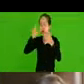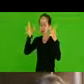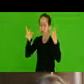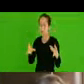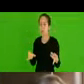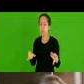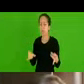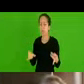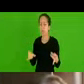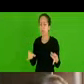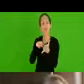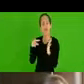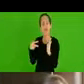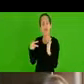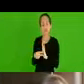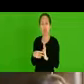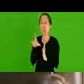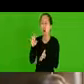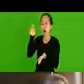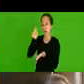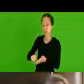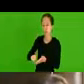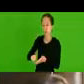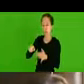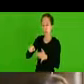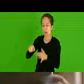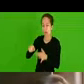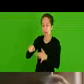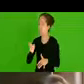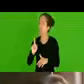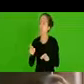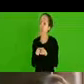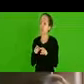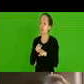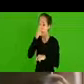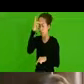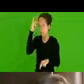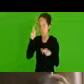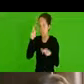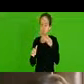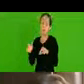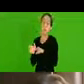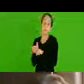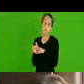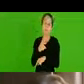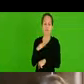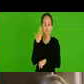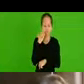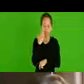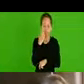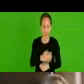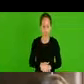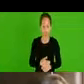mas não apenas para registro posterior interpretação do pesquisador. A voz do sujeito fará parte da